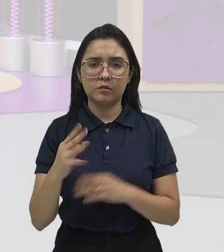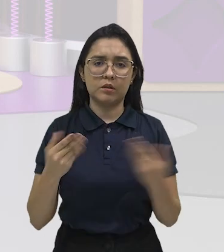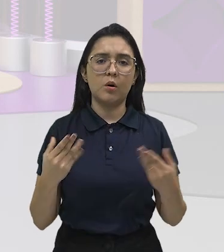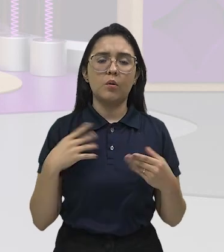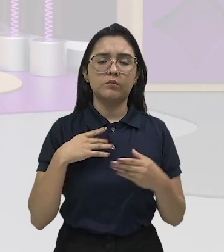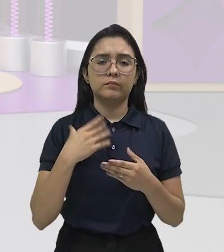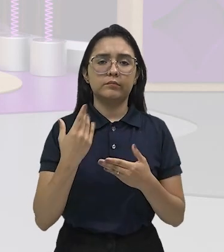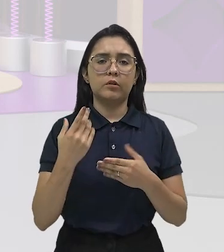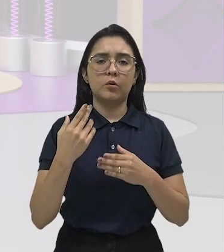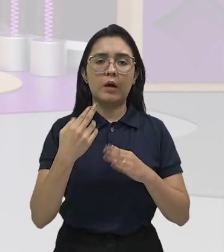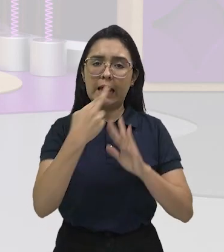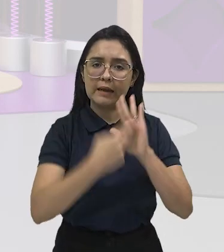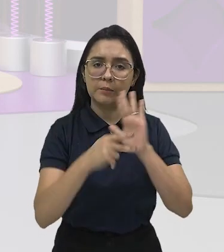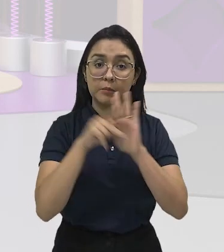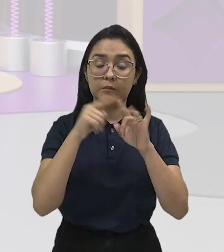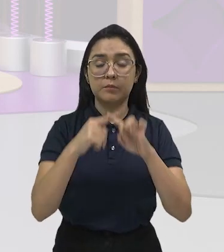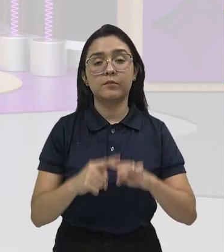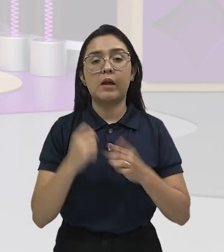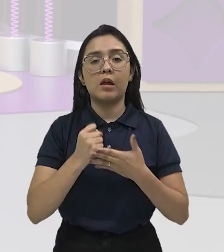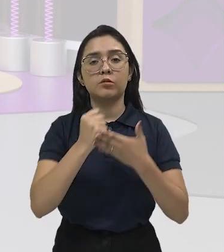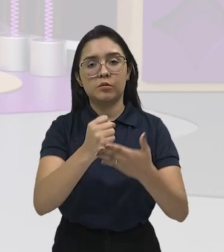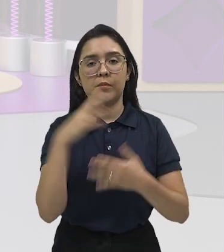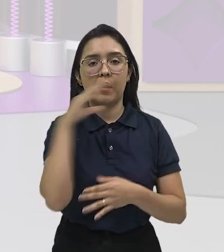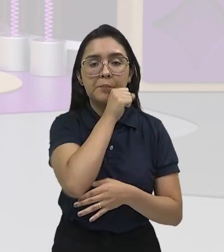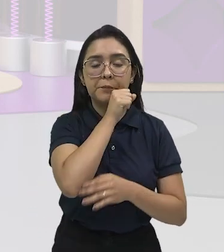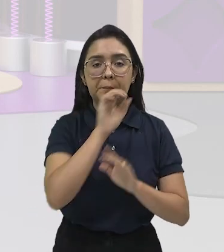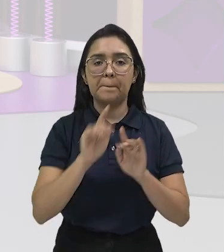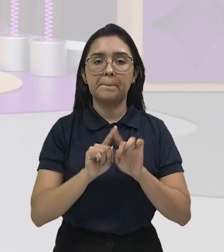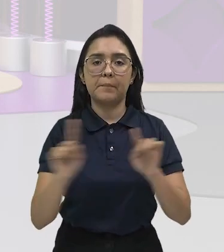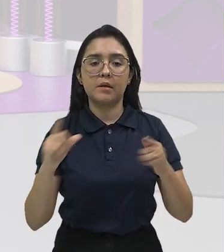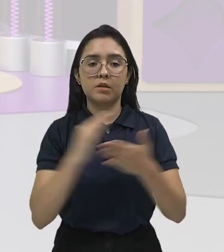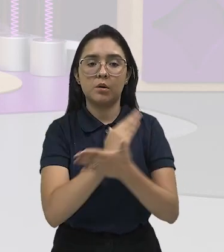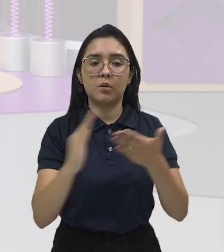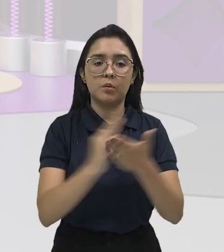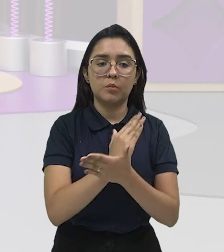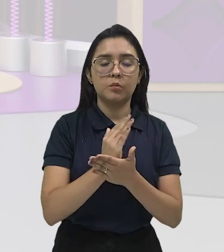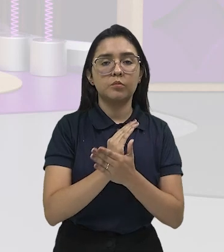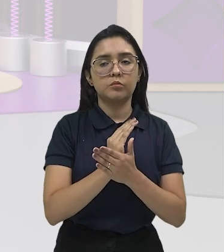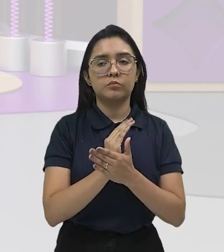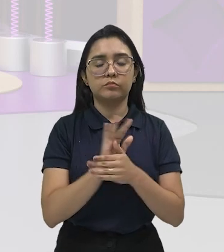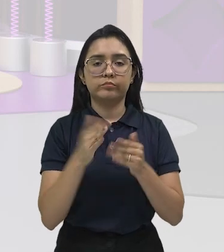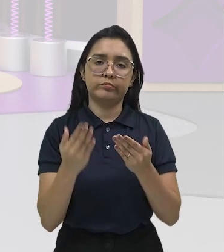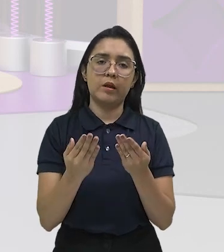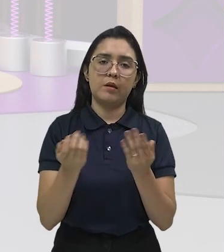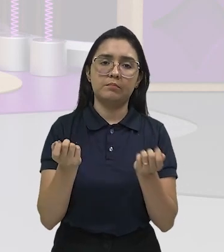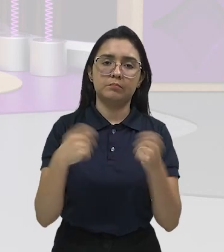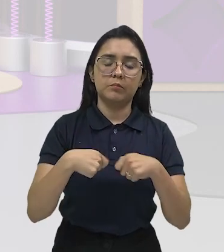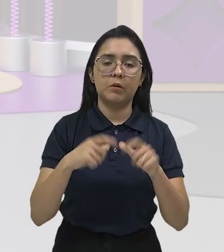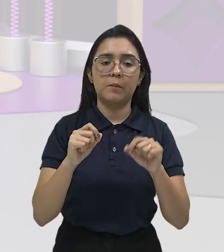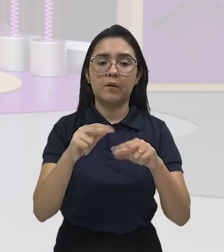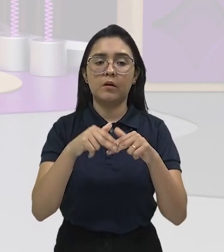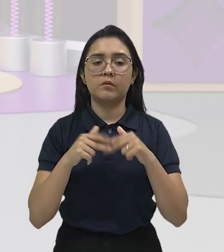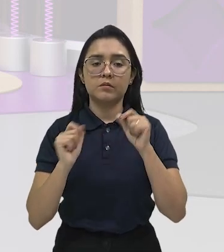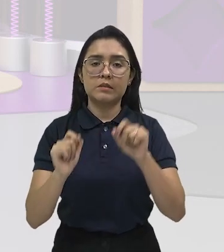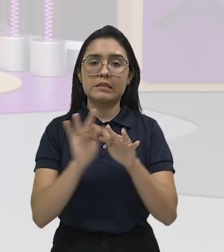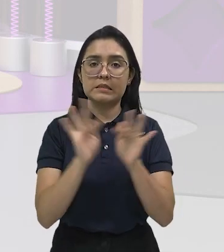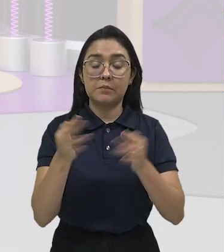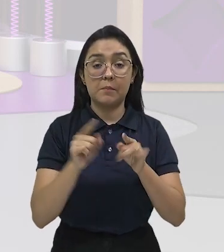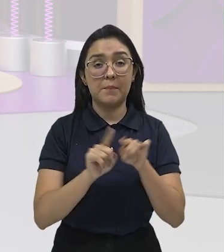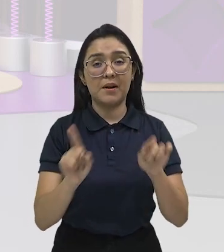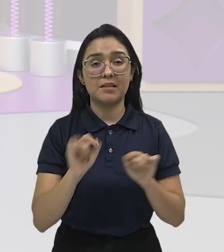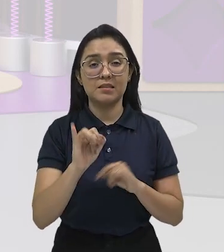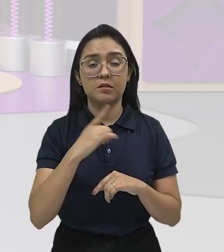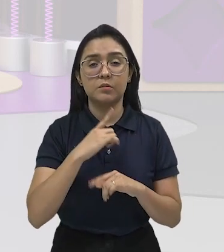Agora, para algumas situações, esse processo é válido, certo? Por ser pequeno, mas